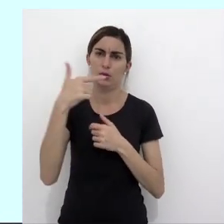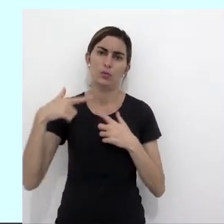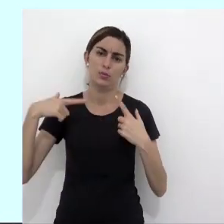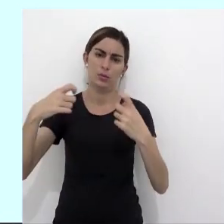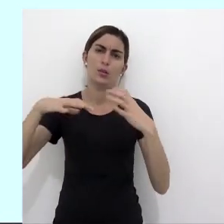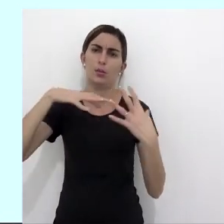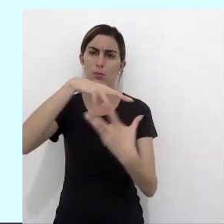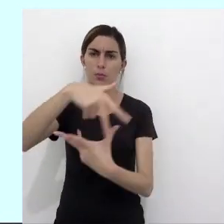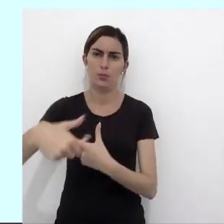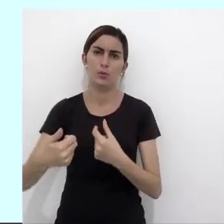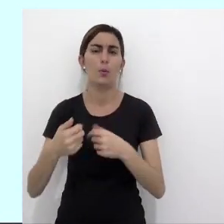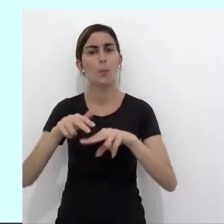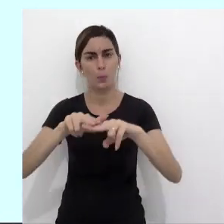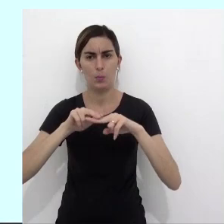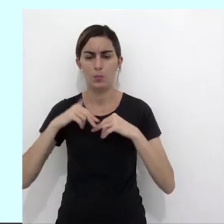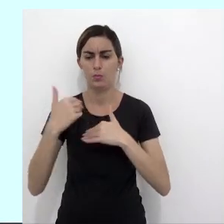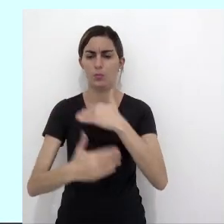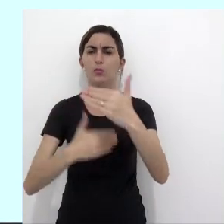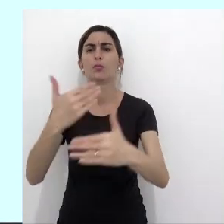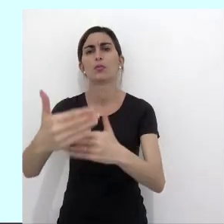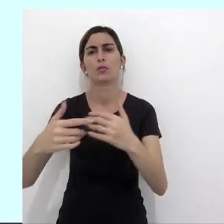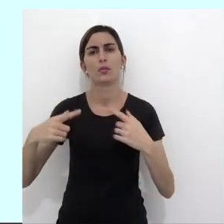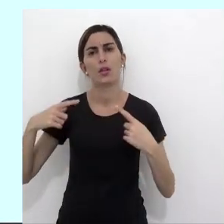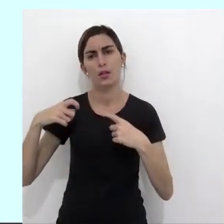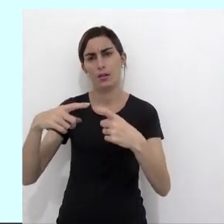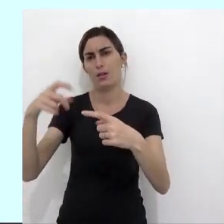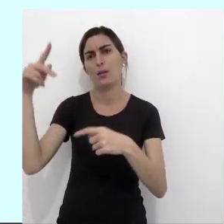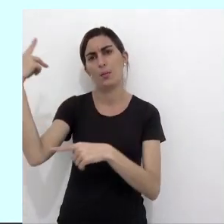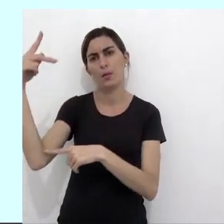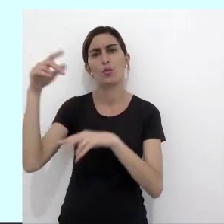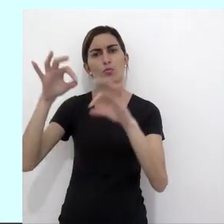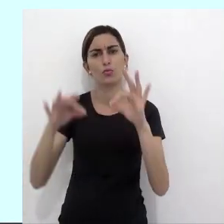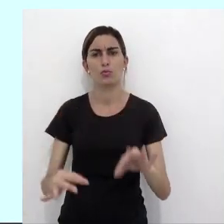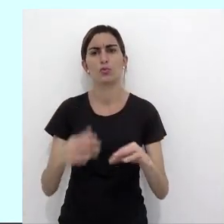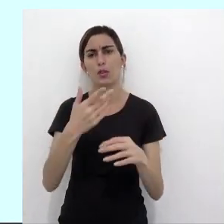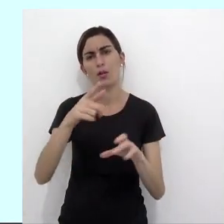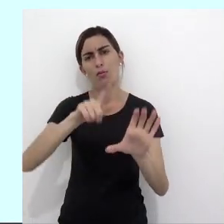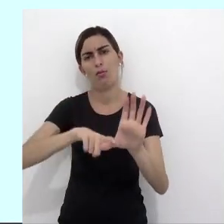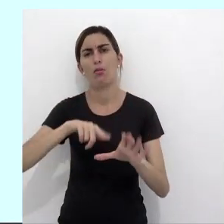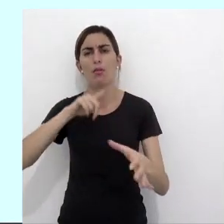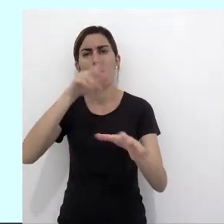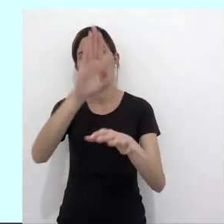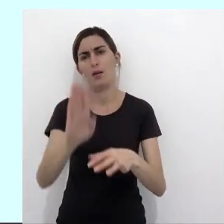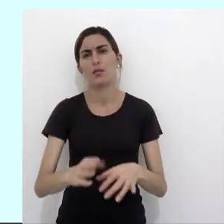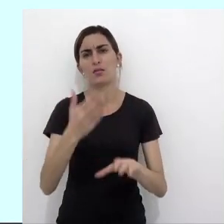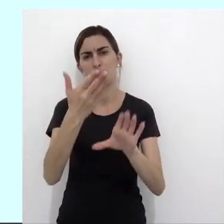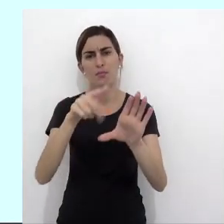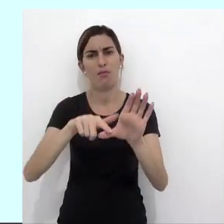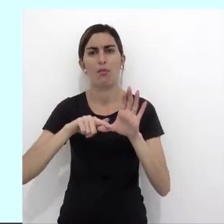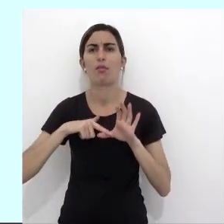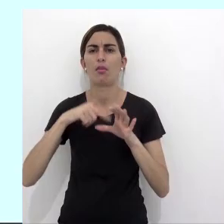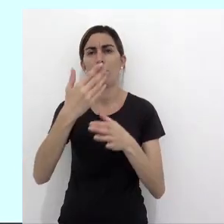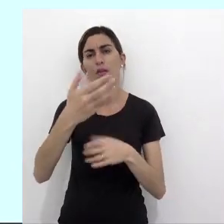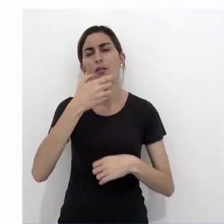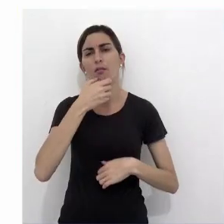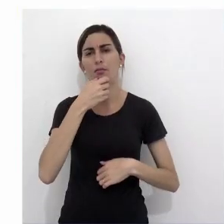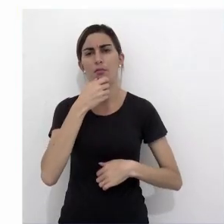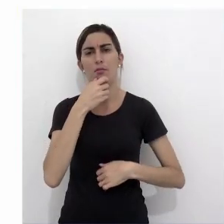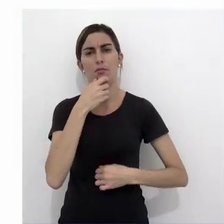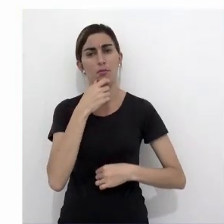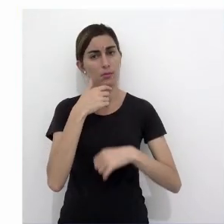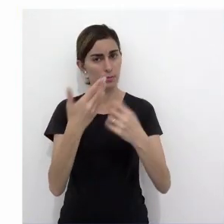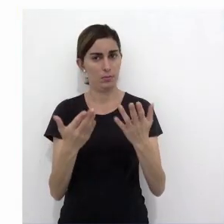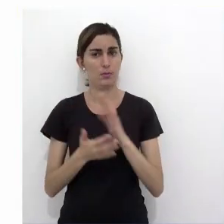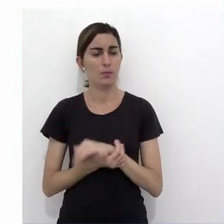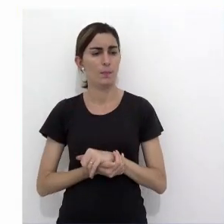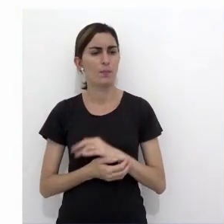uma das consequências da Guerra do Paraguai foi justamente esse endividamento do Brasil com a Inglaterra. Como eu